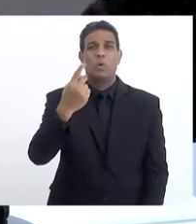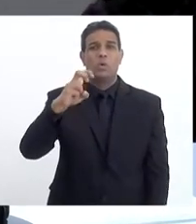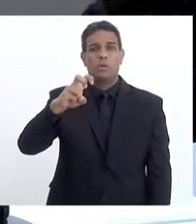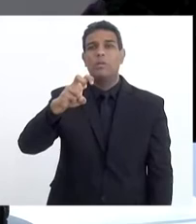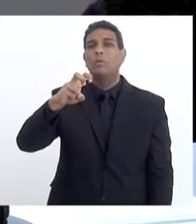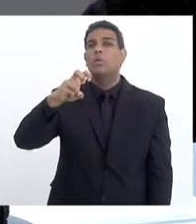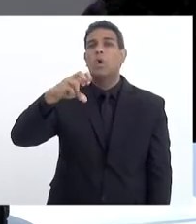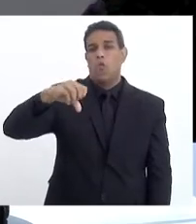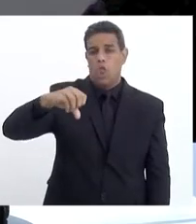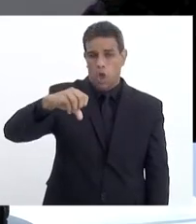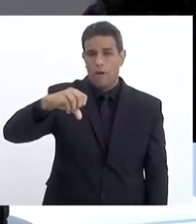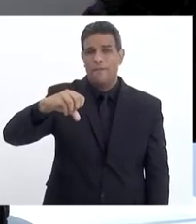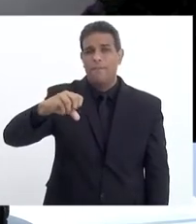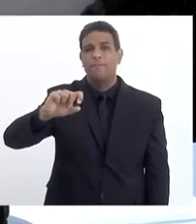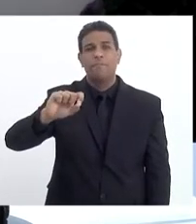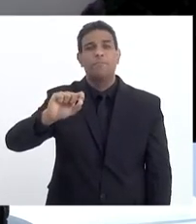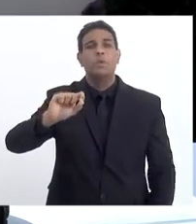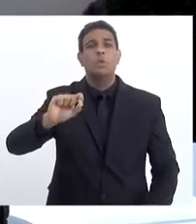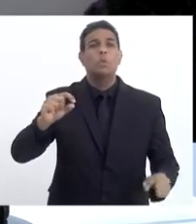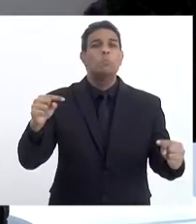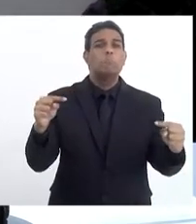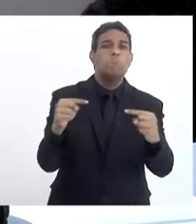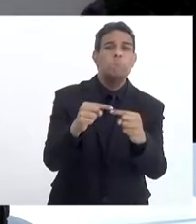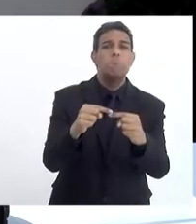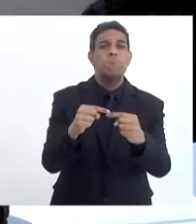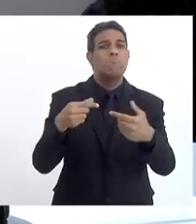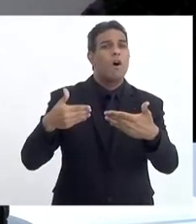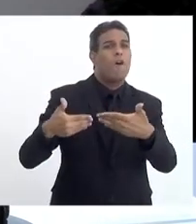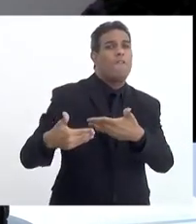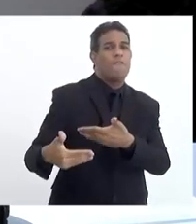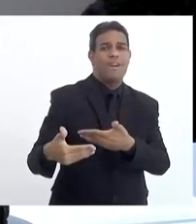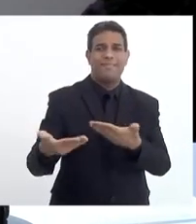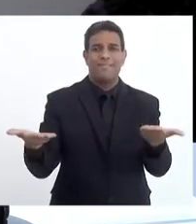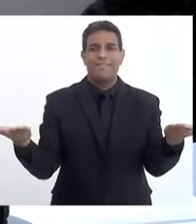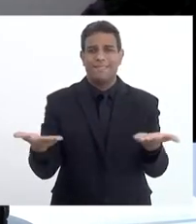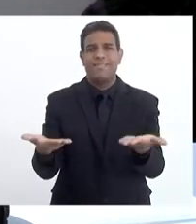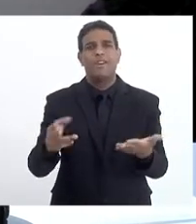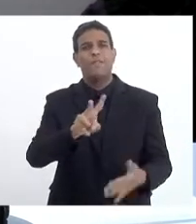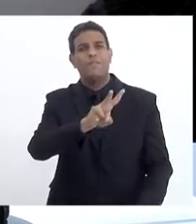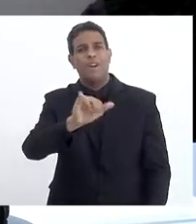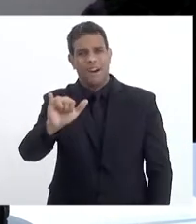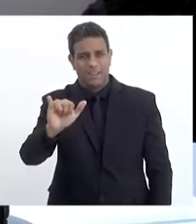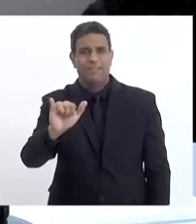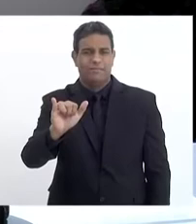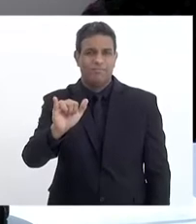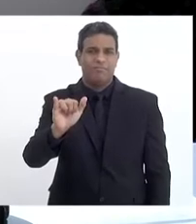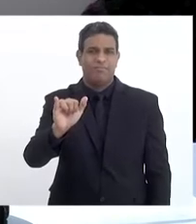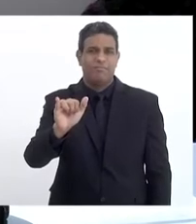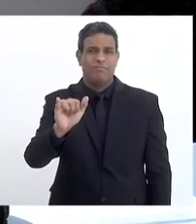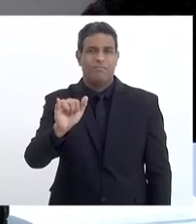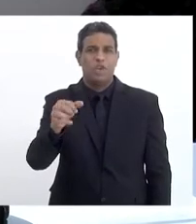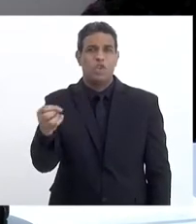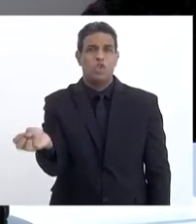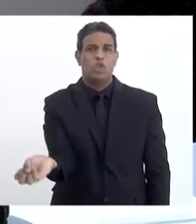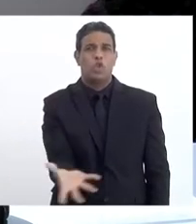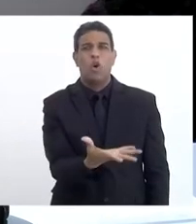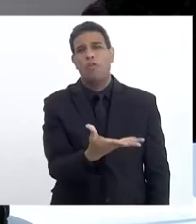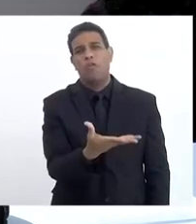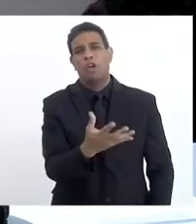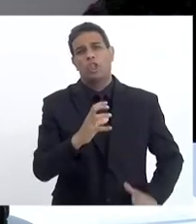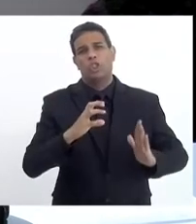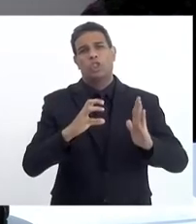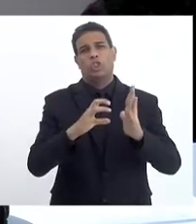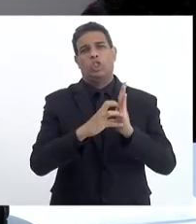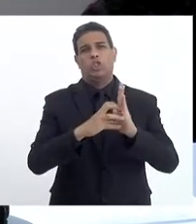RRF, que também é que está a vigiar até hoje, né? Que vai mandar também no novo regime, caso ele